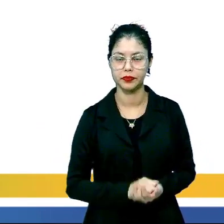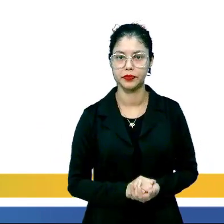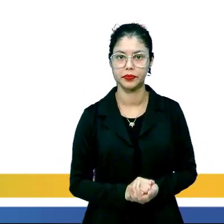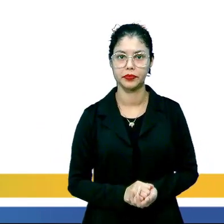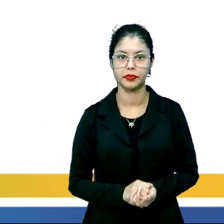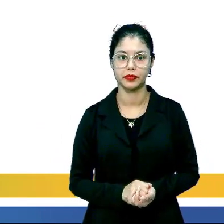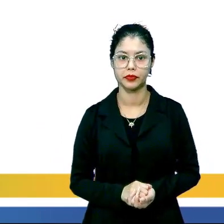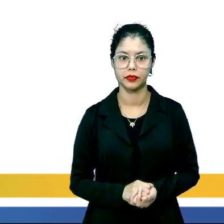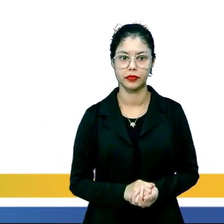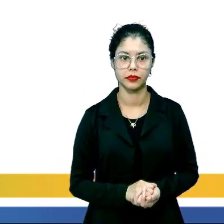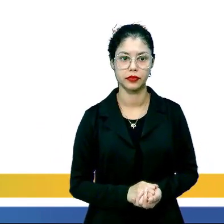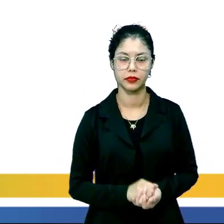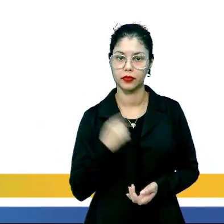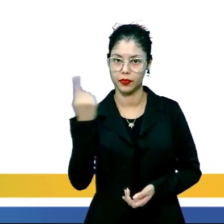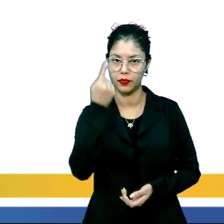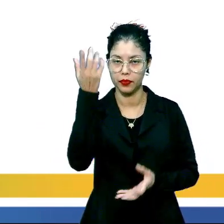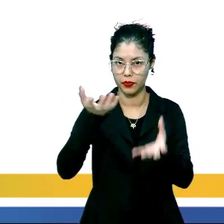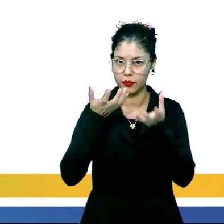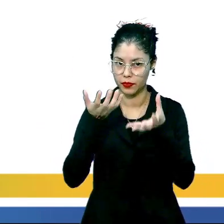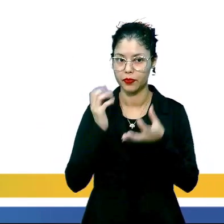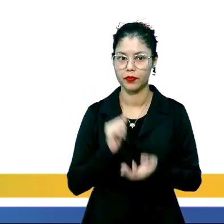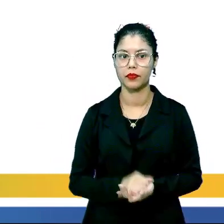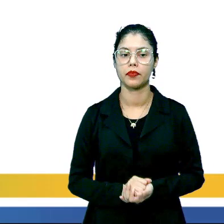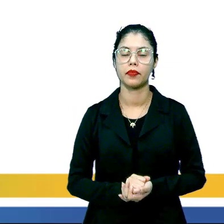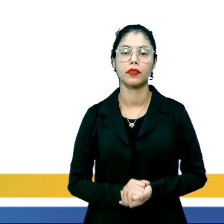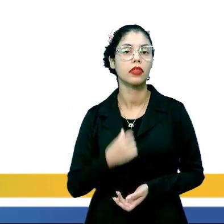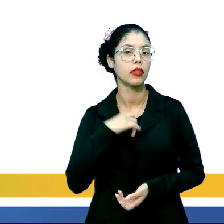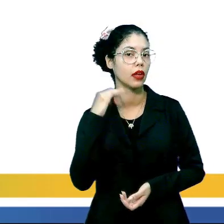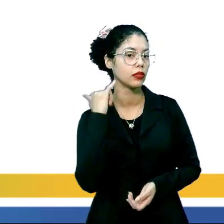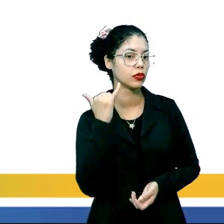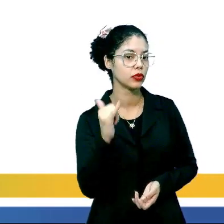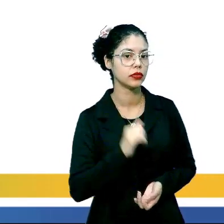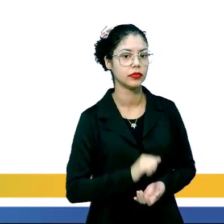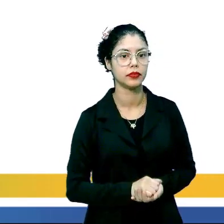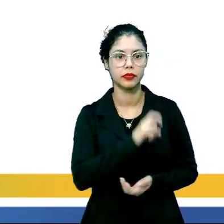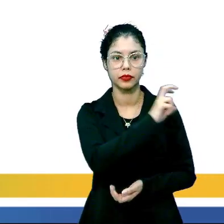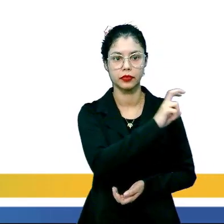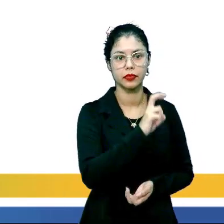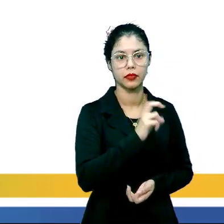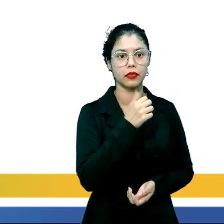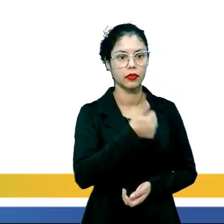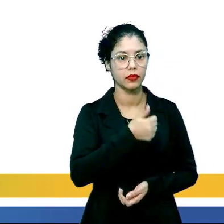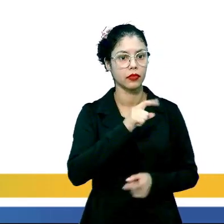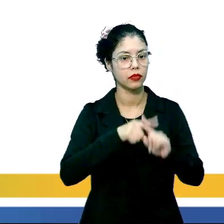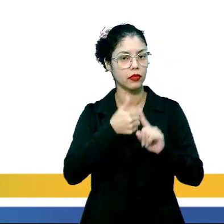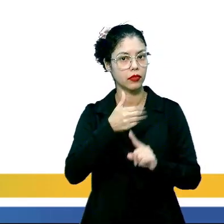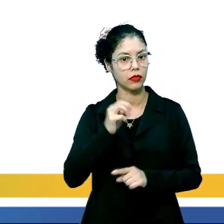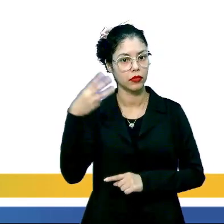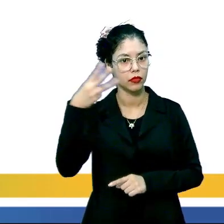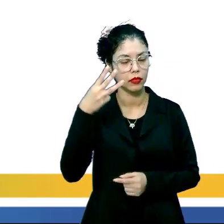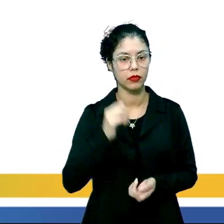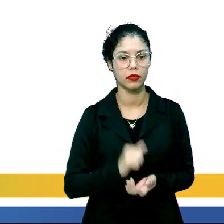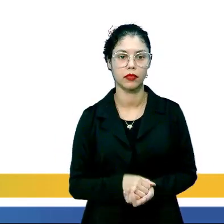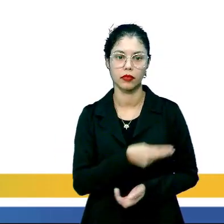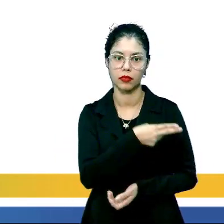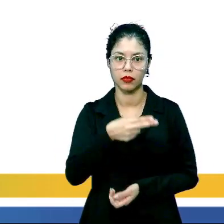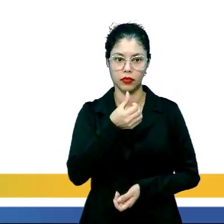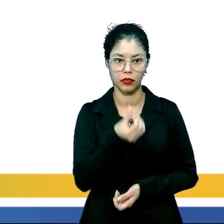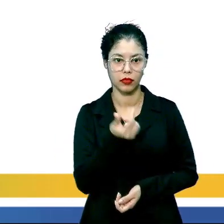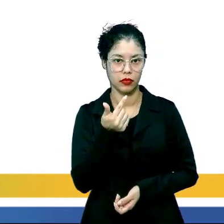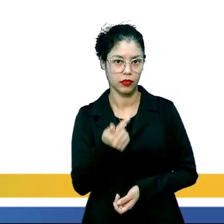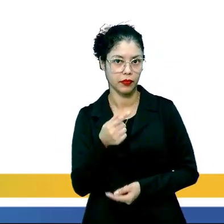então, achar aqui a altura que nós queremos. A energia vale 551 vezes 10 à terceira, a